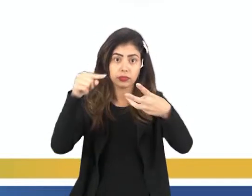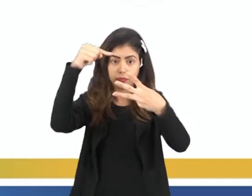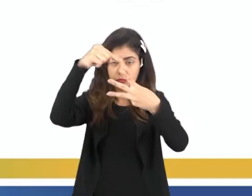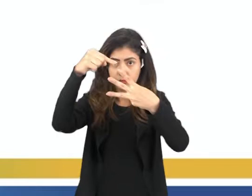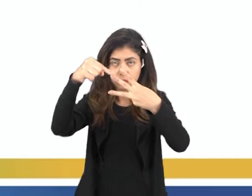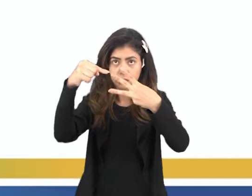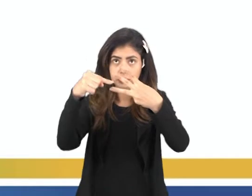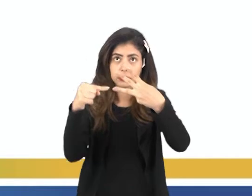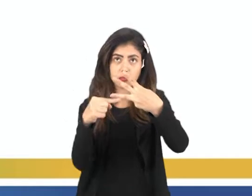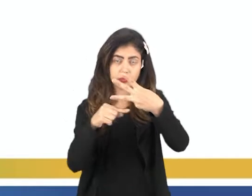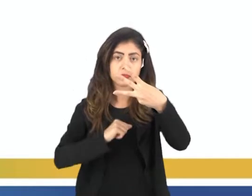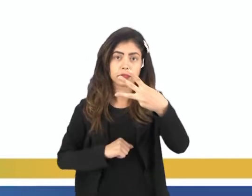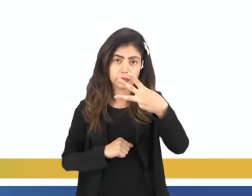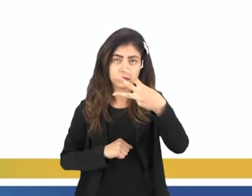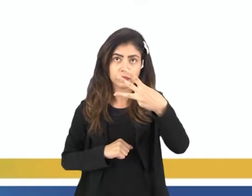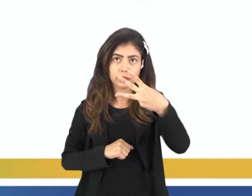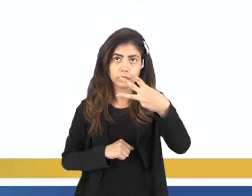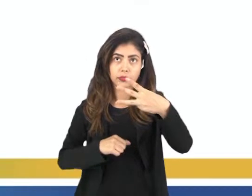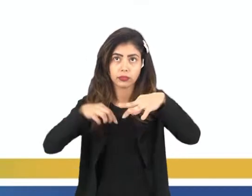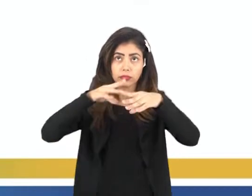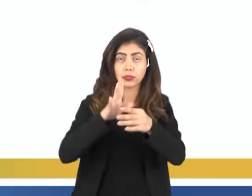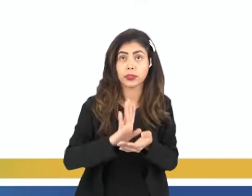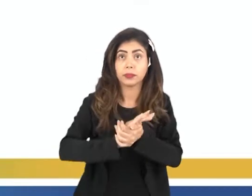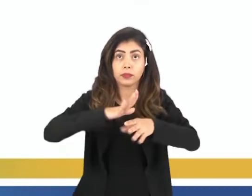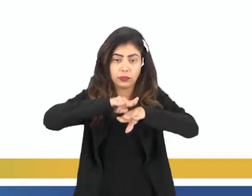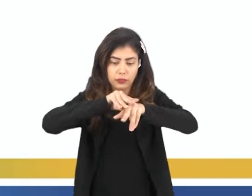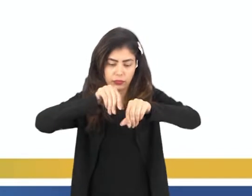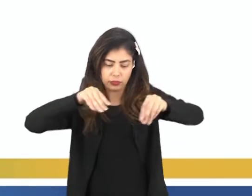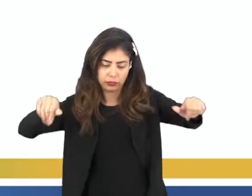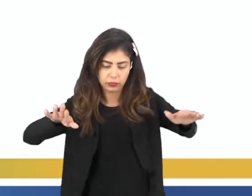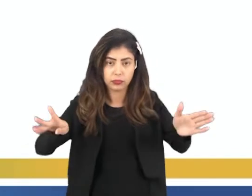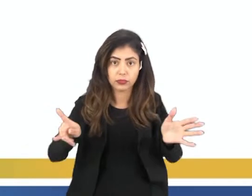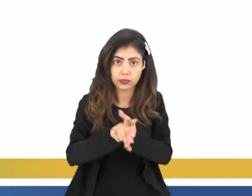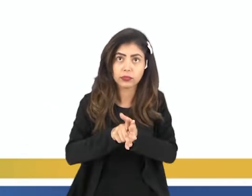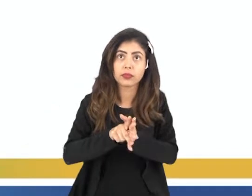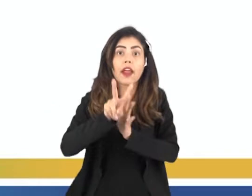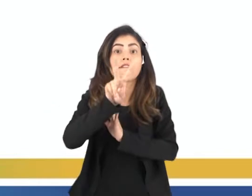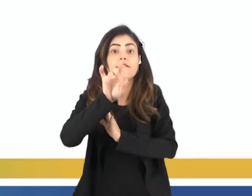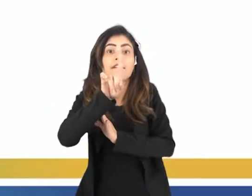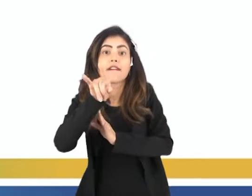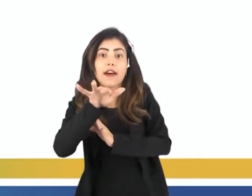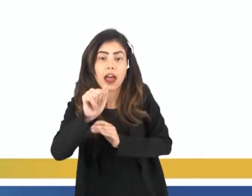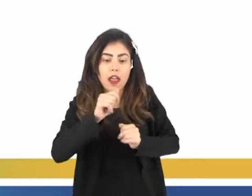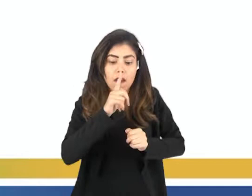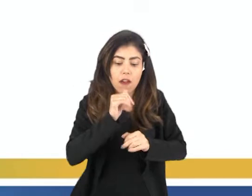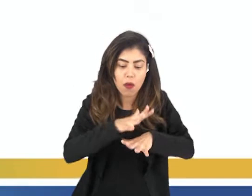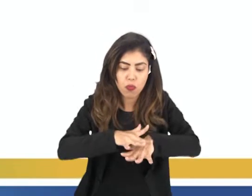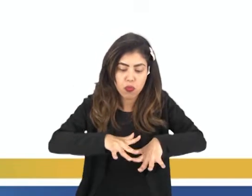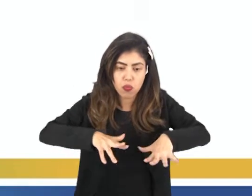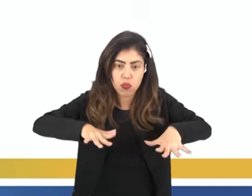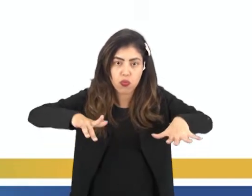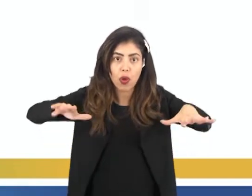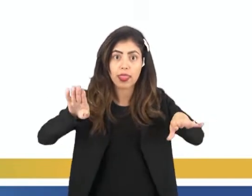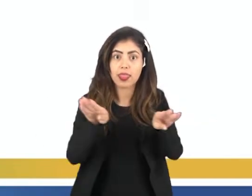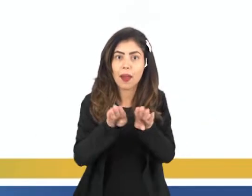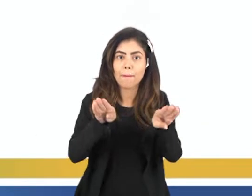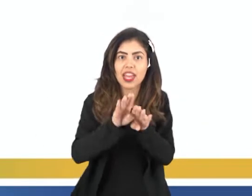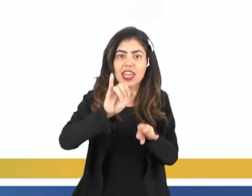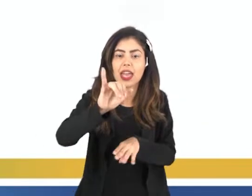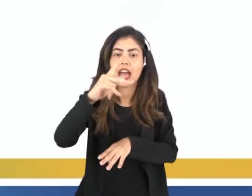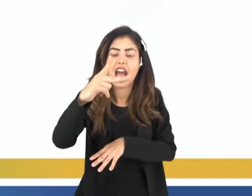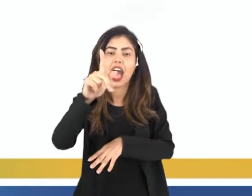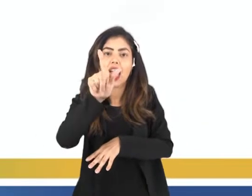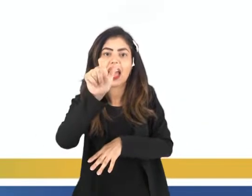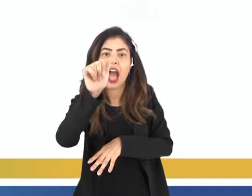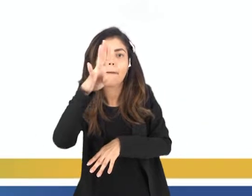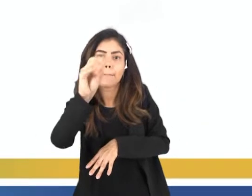3 categorias: mata de terra firme, mata de várzea e mata de igapó. As matas de terra firme